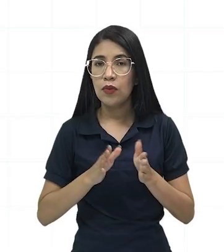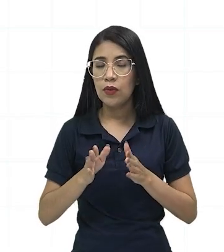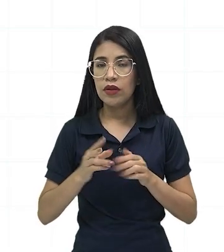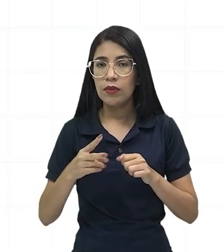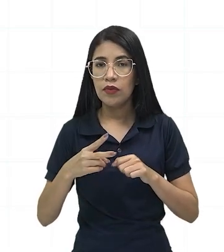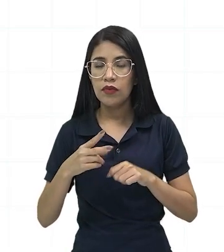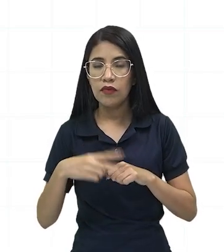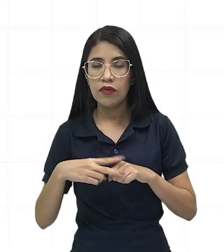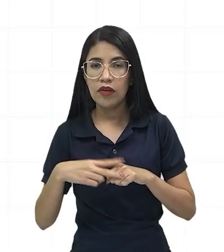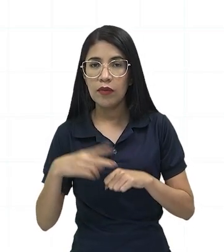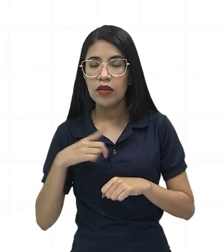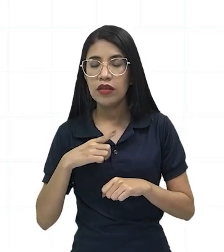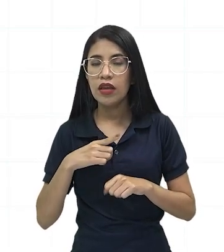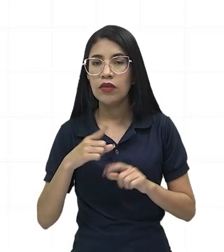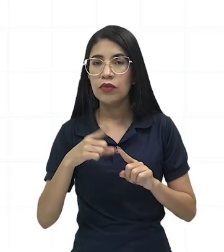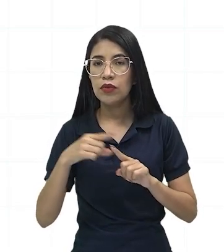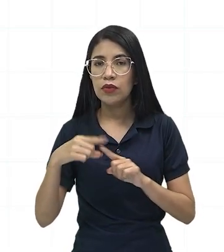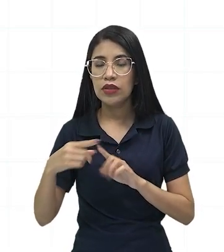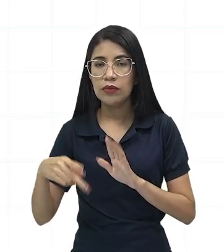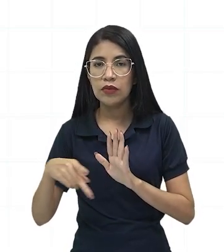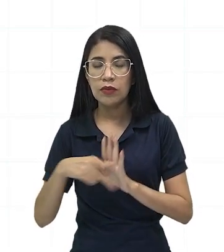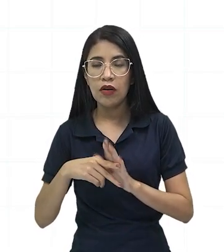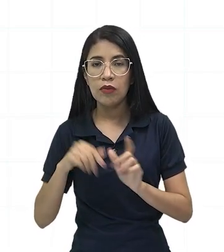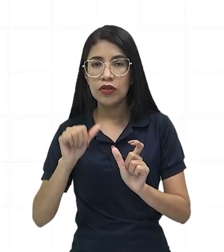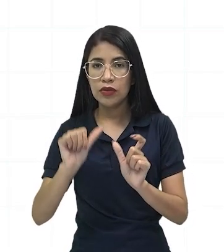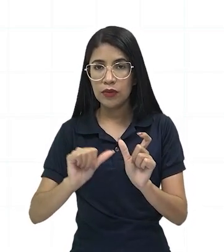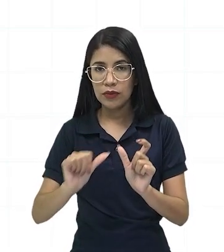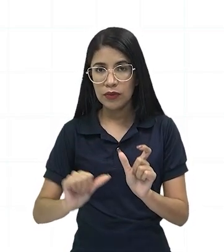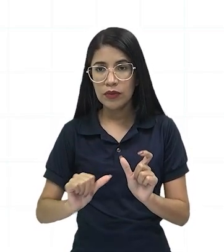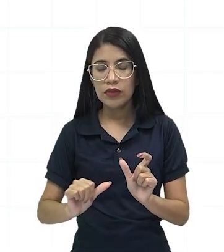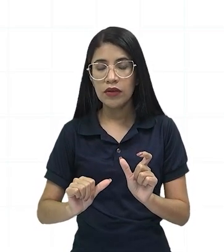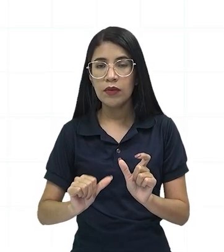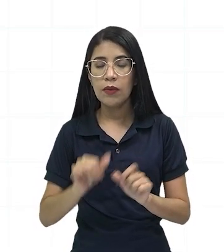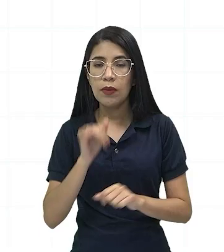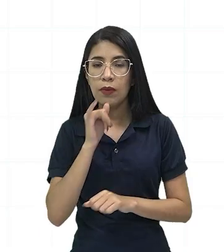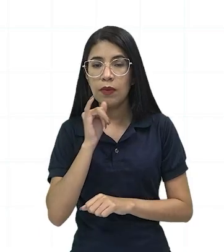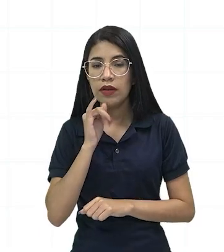verbal possui formas específicas de conjugações. Então, os nossos